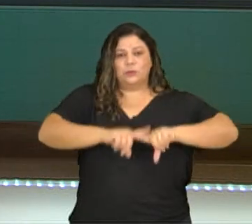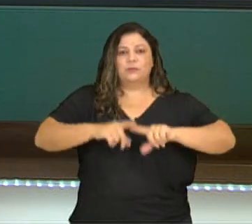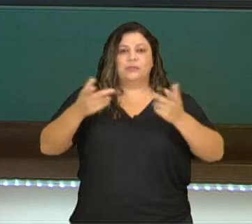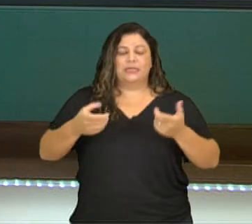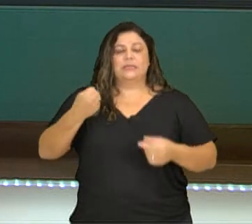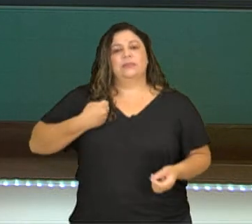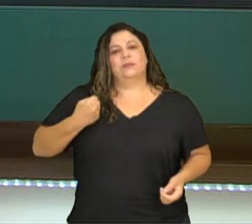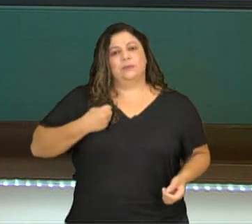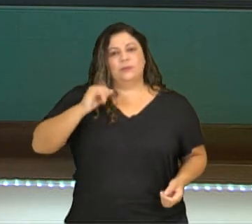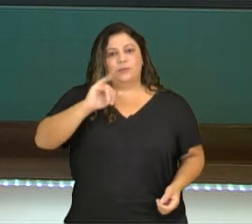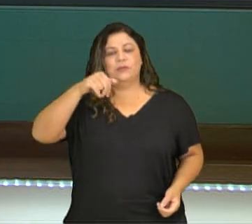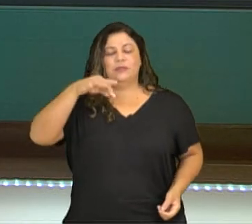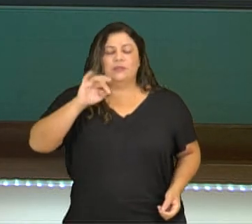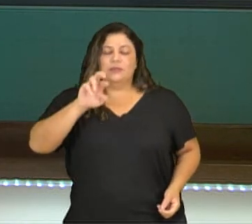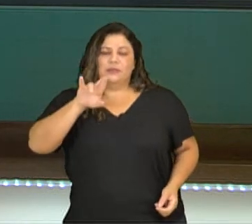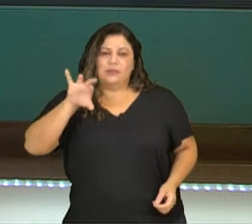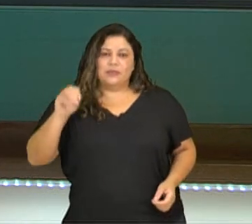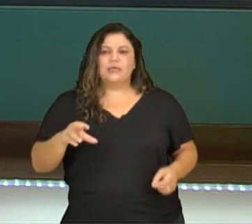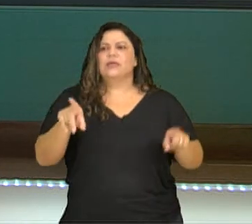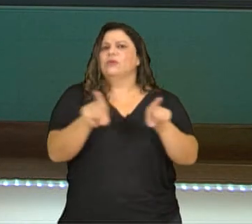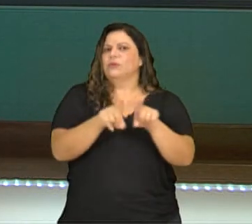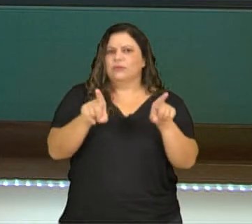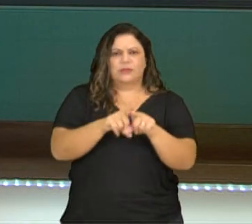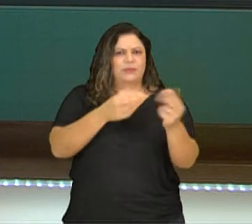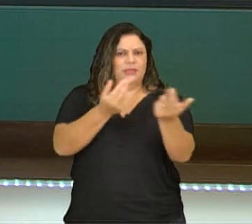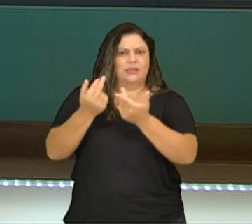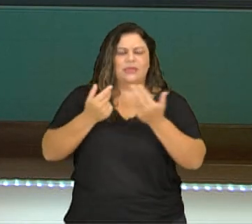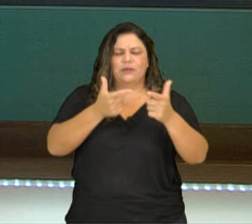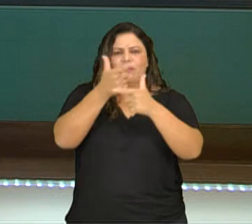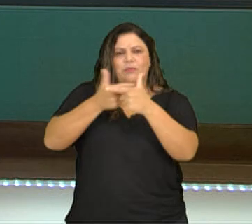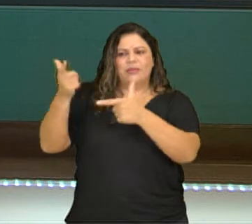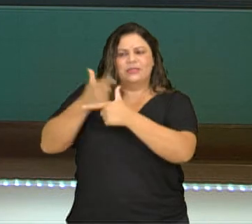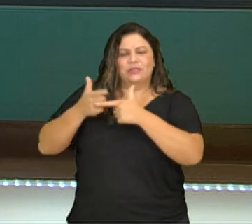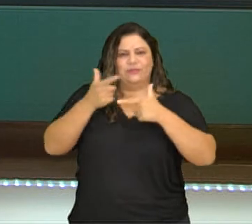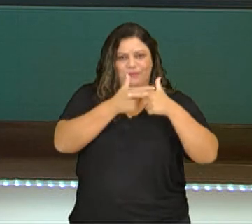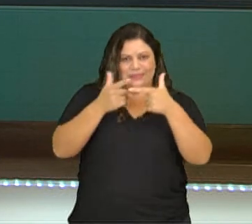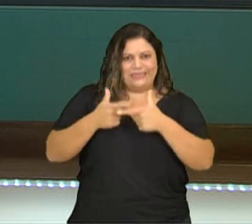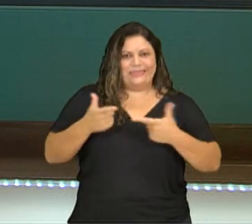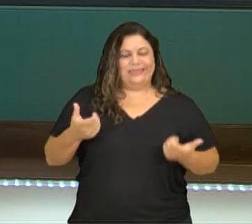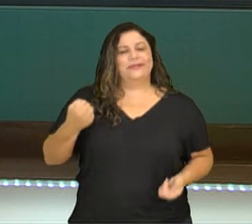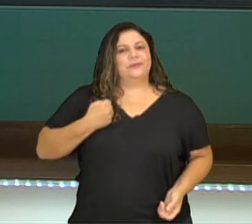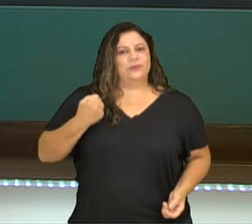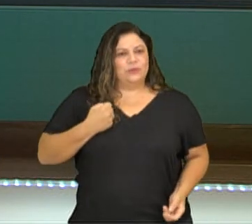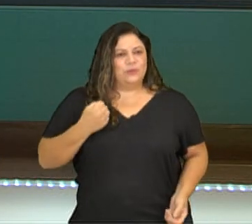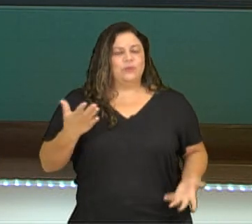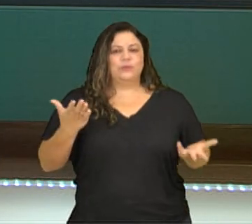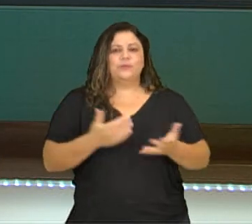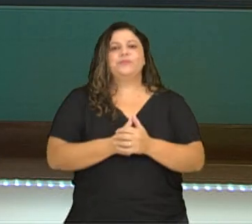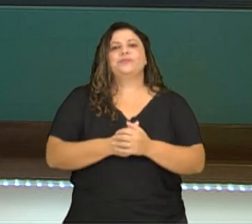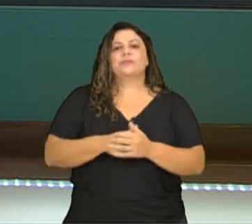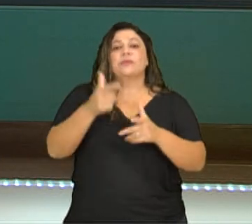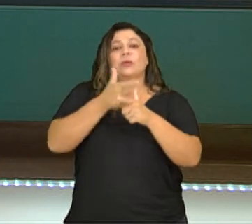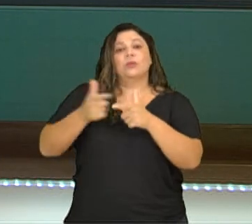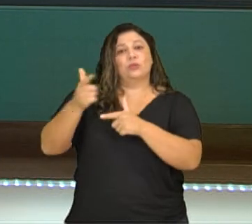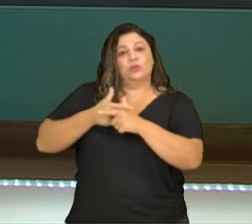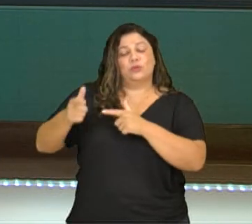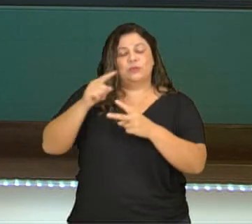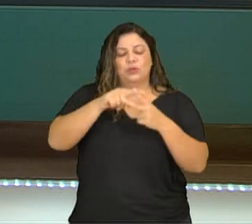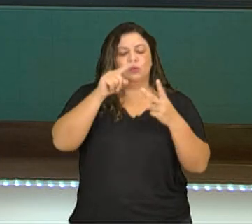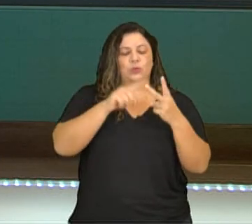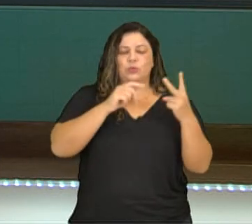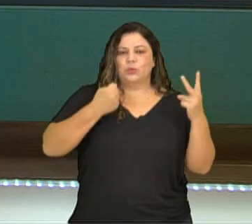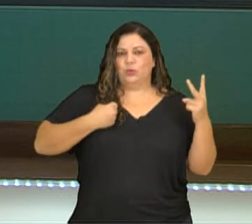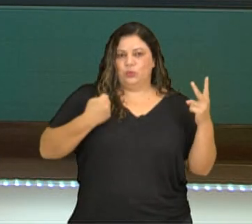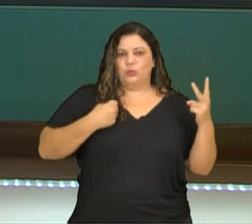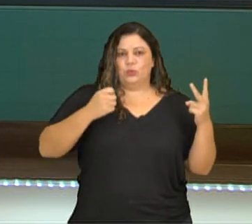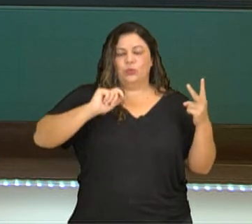inteiros também vale para a divisão de números inteiros. Ou seja, quando eu estou dividindo dois números com